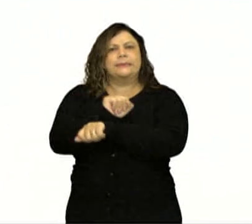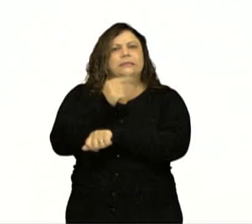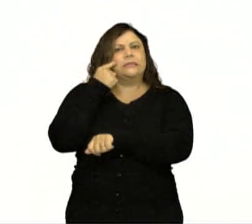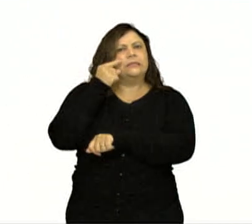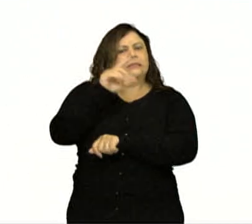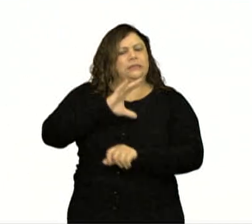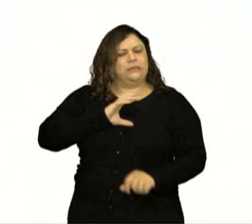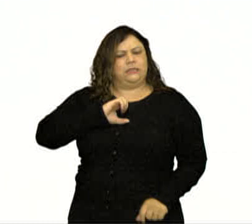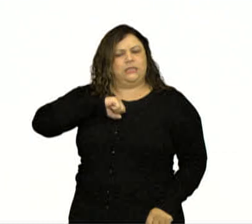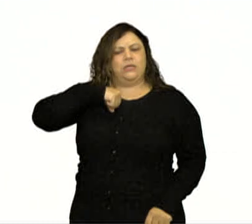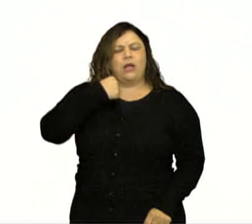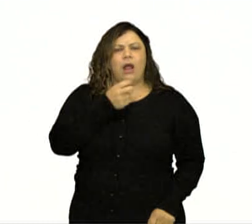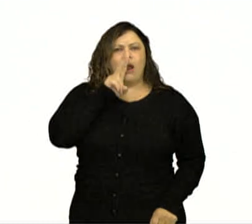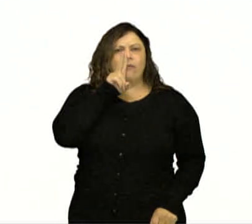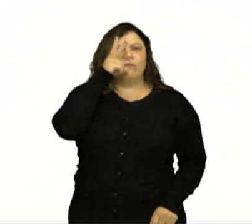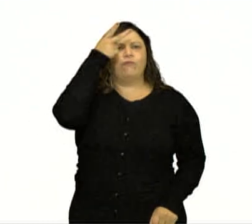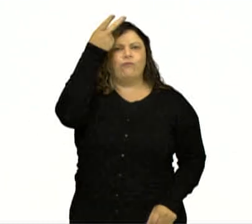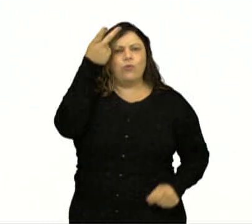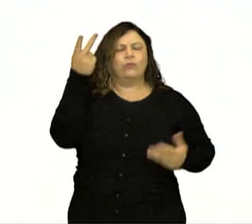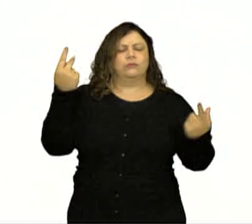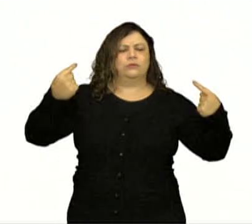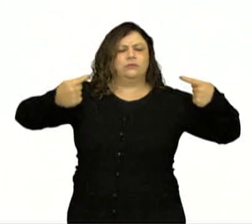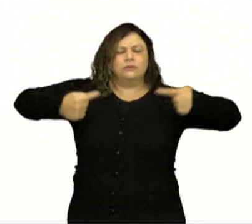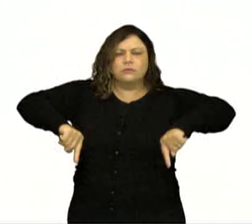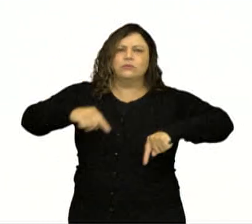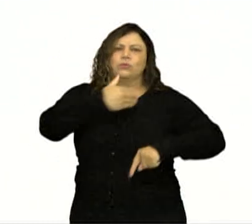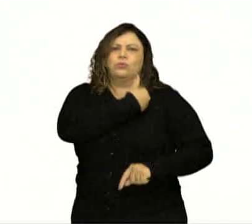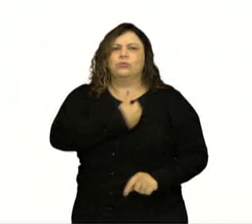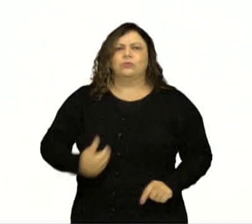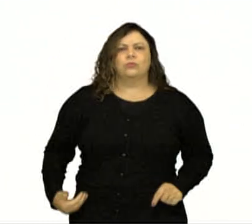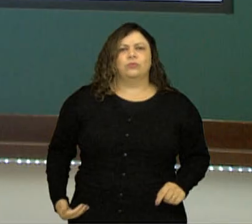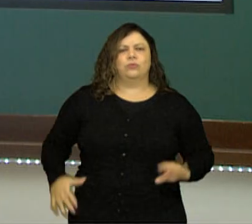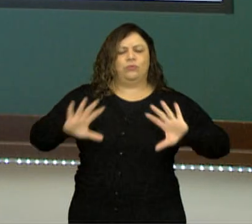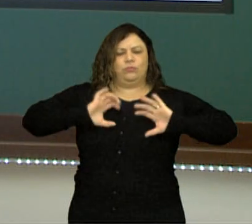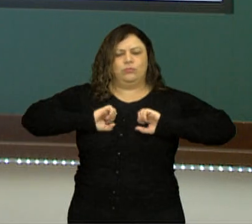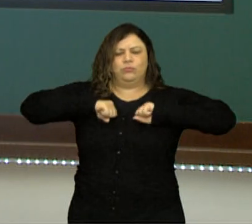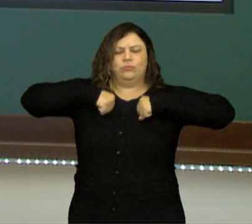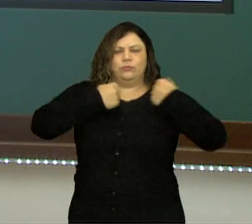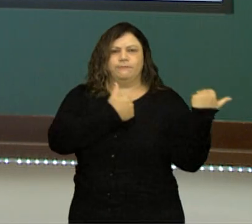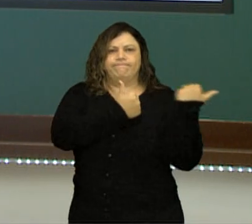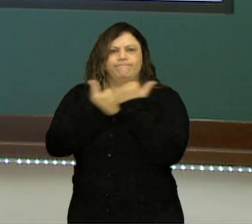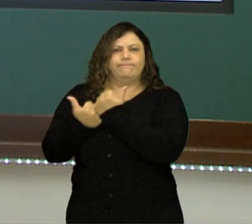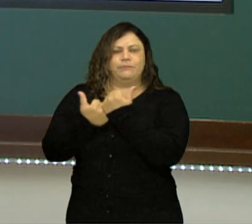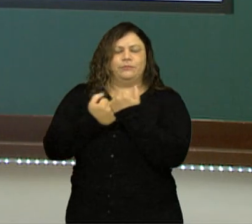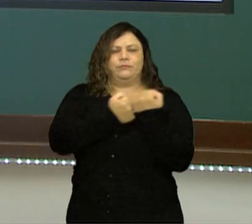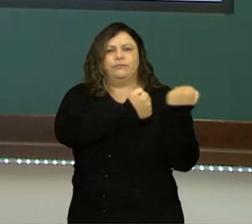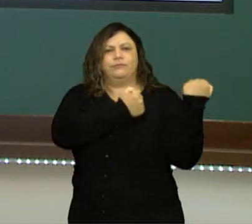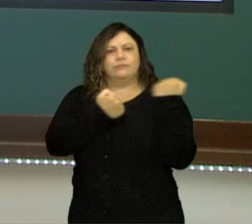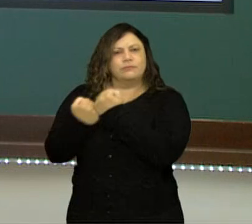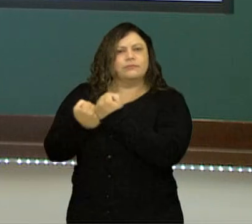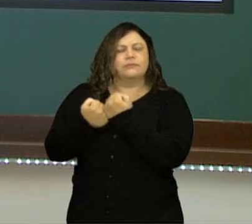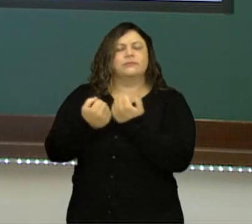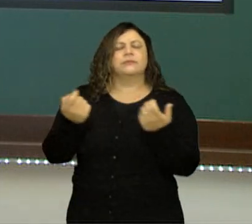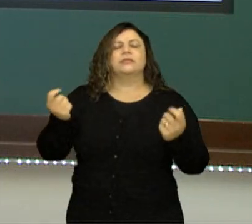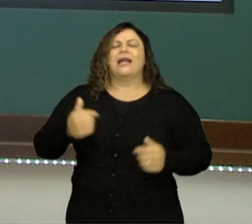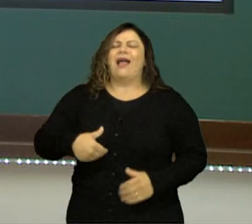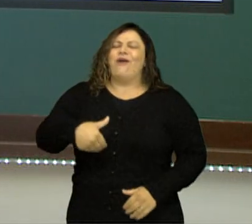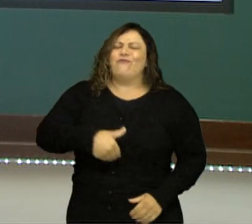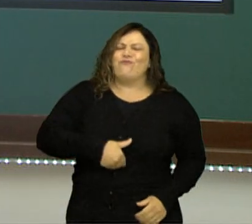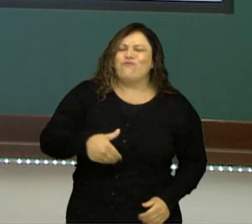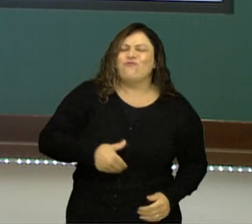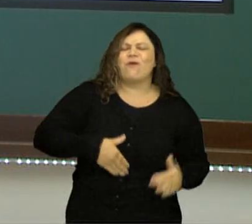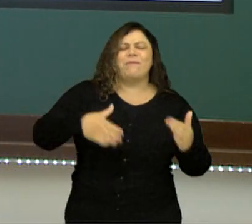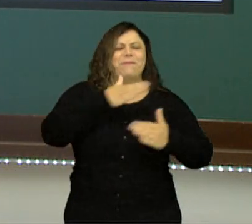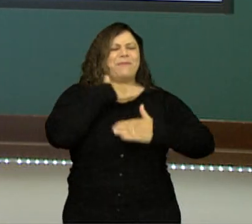na força dos camponeses indo contra o governo, uma ideia de resistência. Resultado desses protestos, fome. Morte de cerca